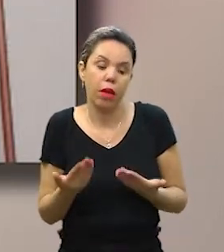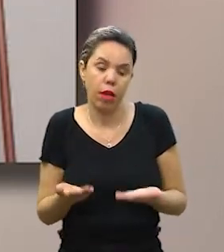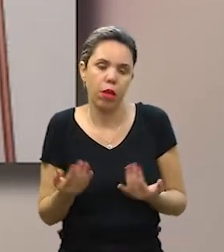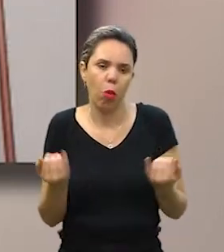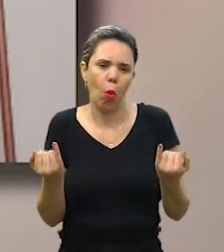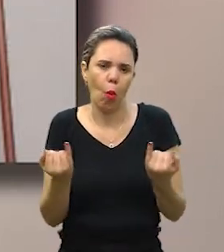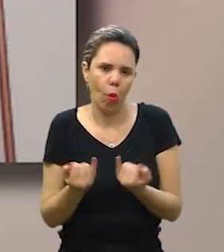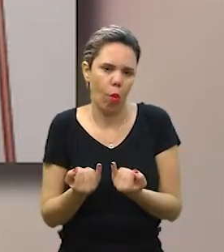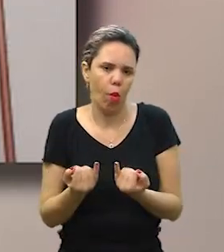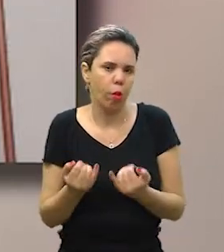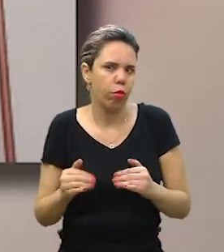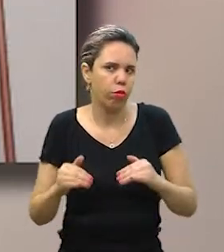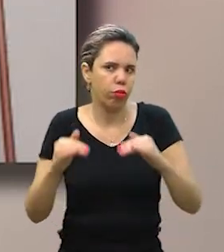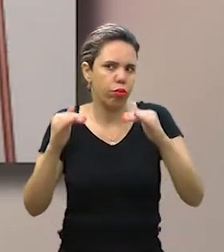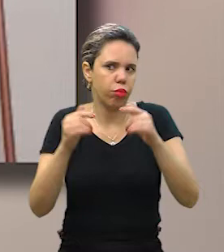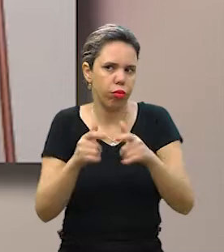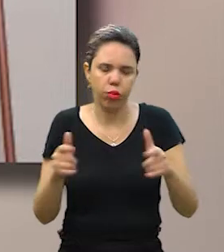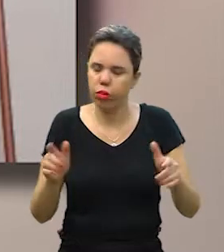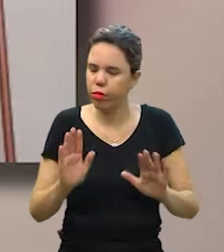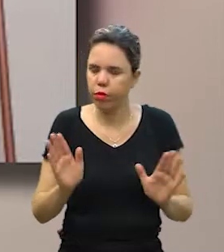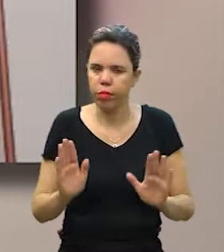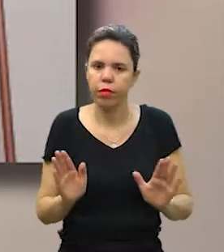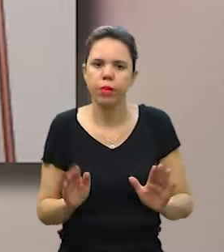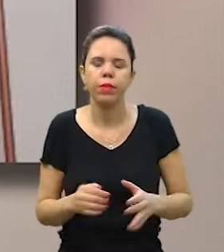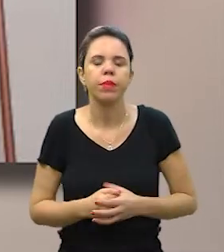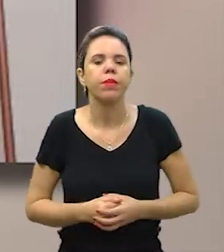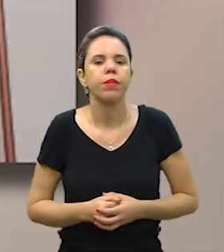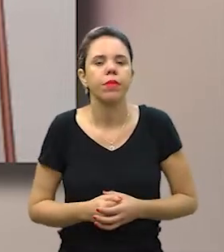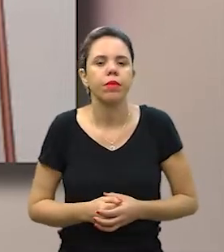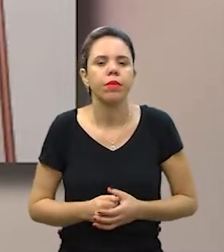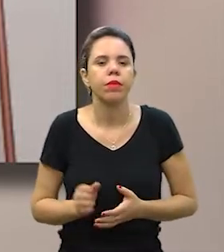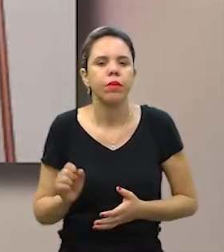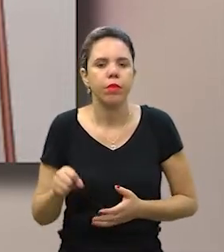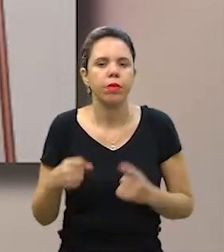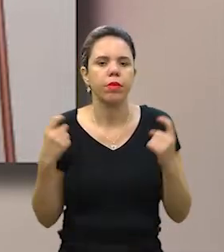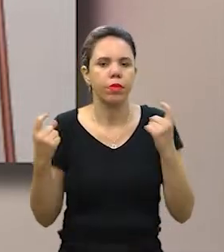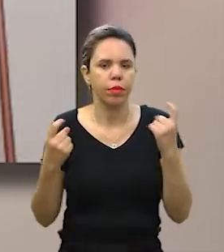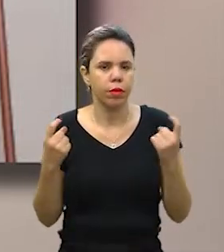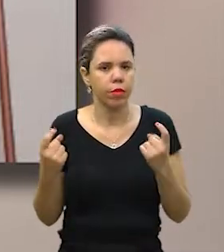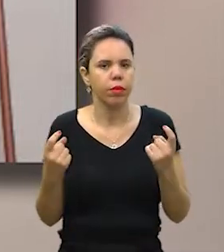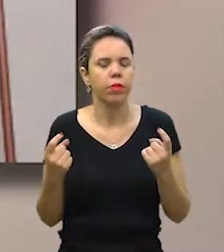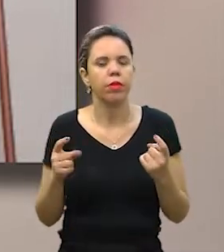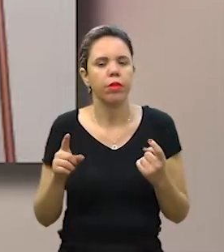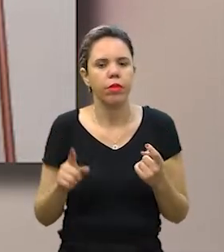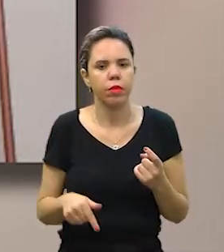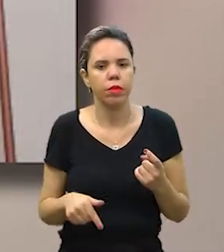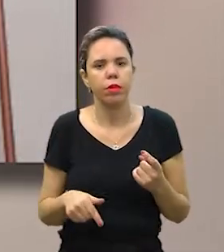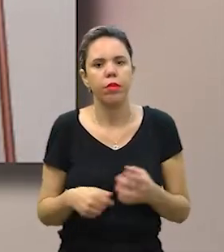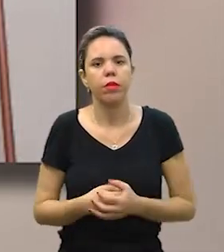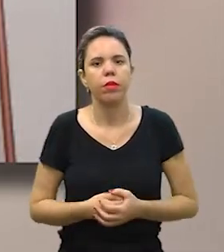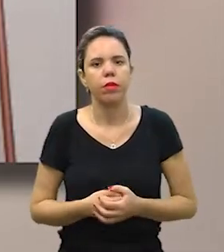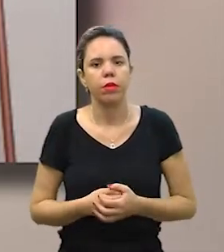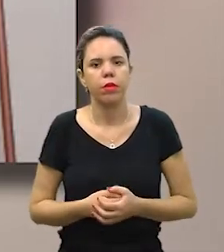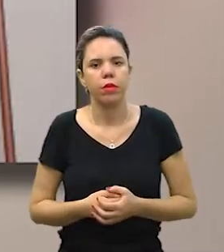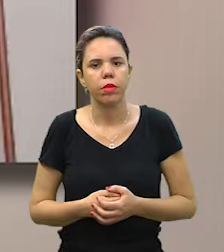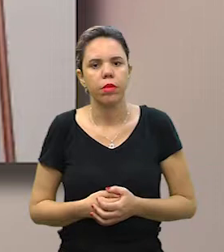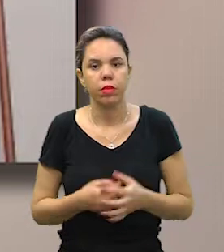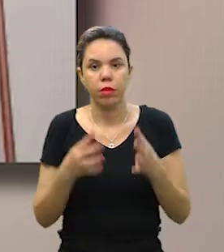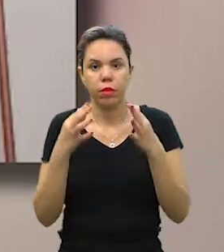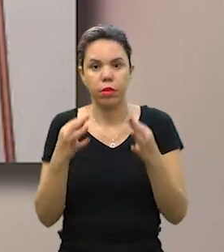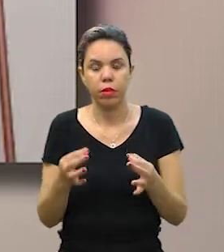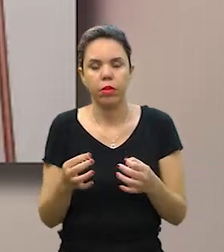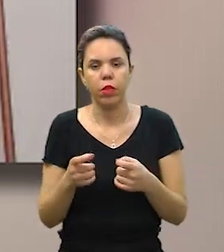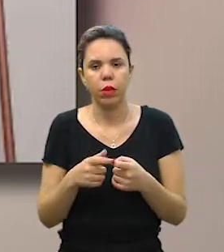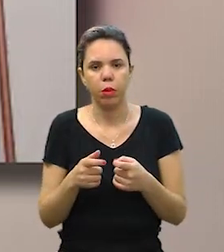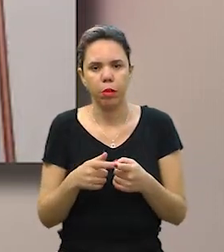não ganha peso, ele não cresce, ele não desenvolve. Aí sim é preocupante, aí sim é aquele sinal de alerta